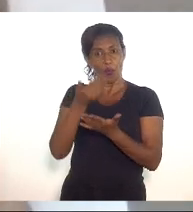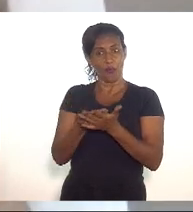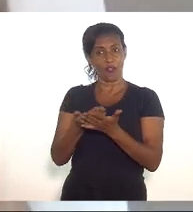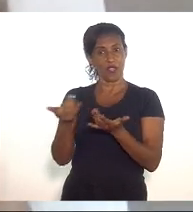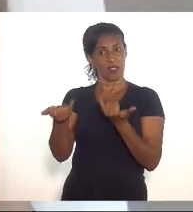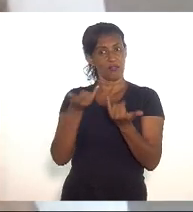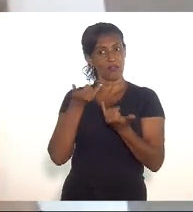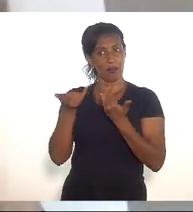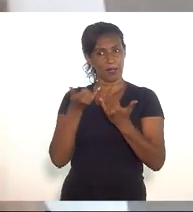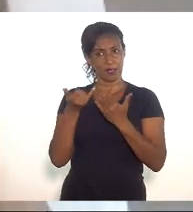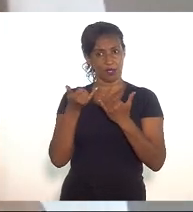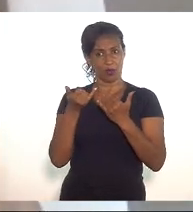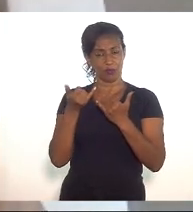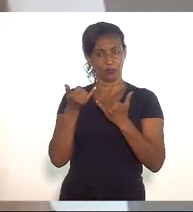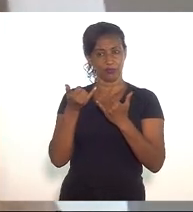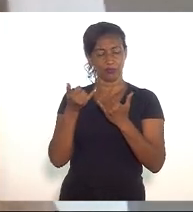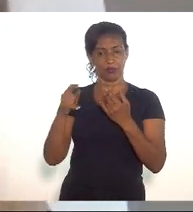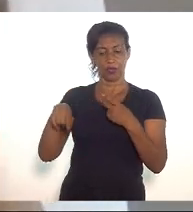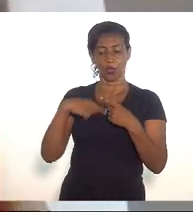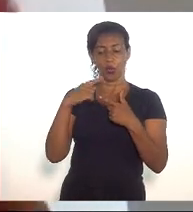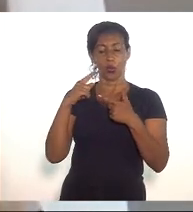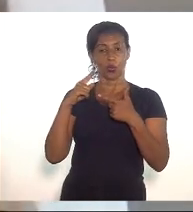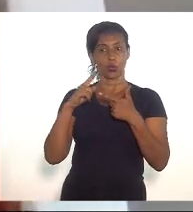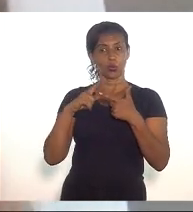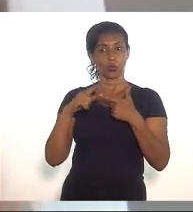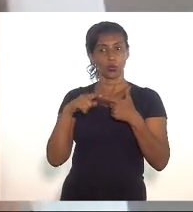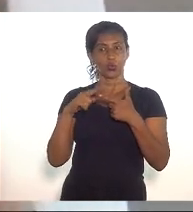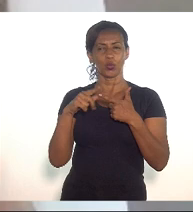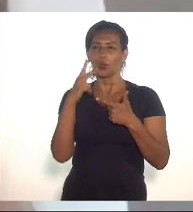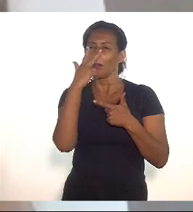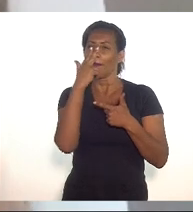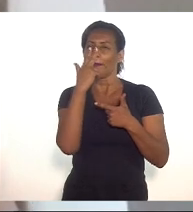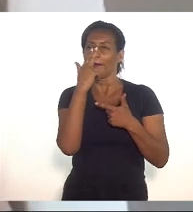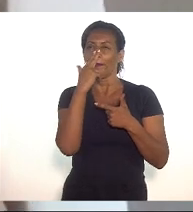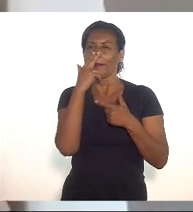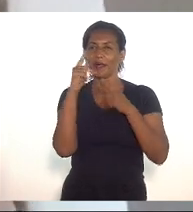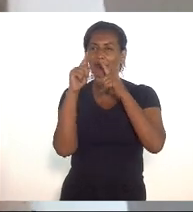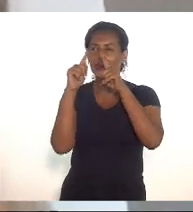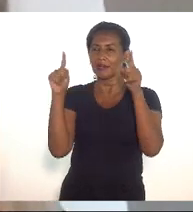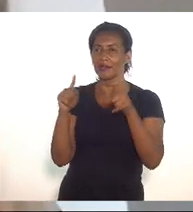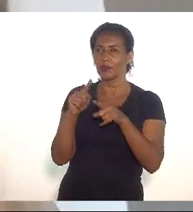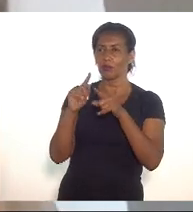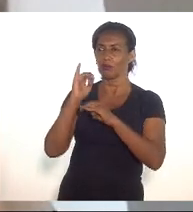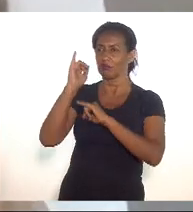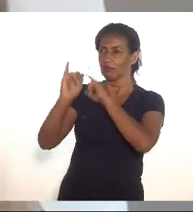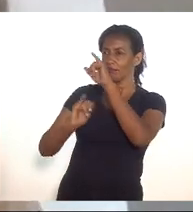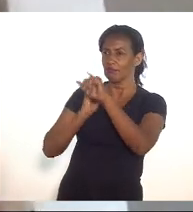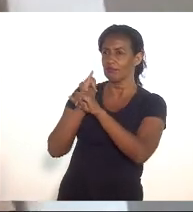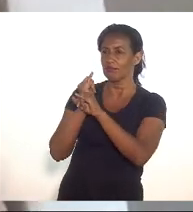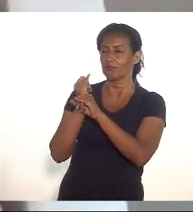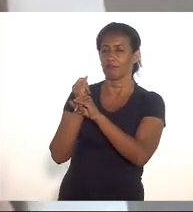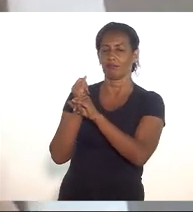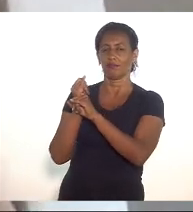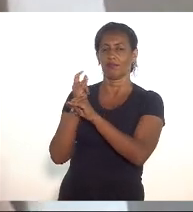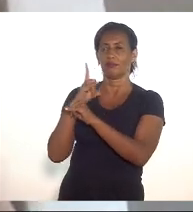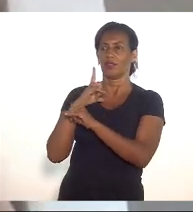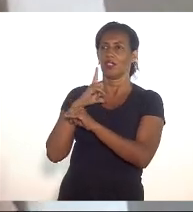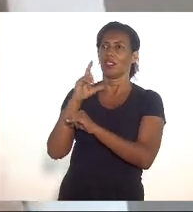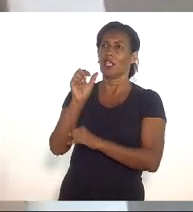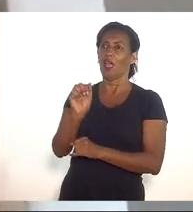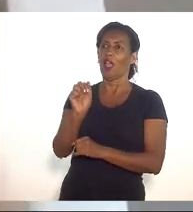eles nos dão. E o segundo momento é fazer algo muito parecido com o que o ISP faz hoje, de